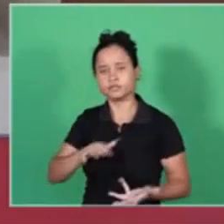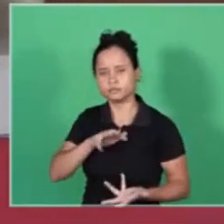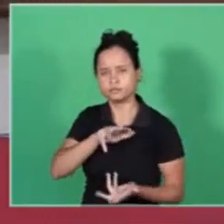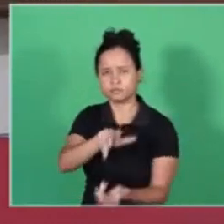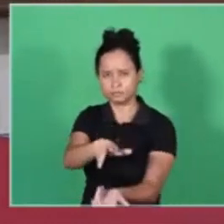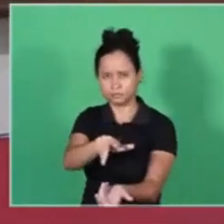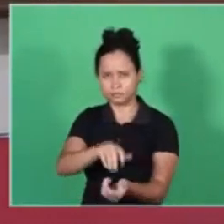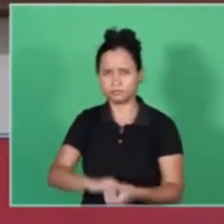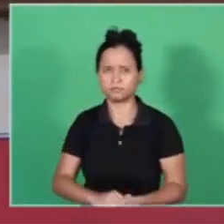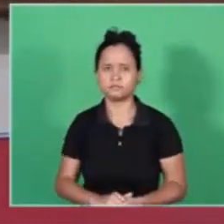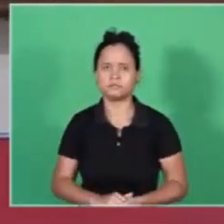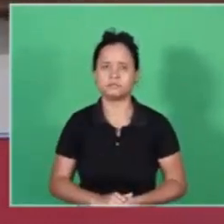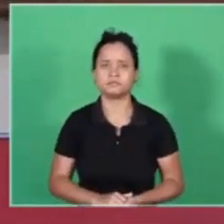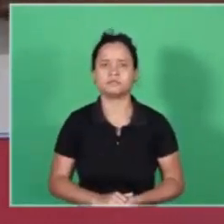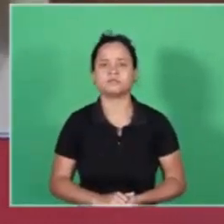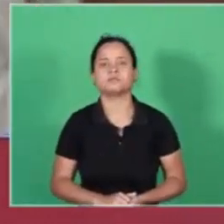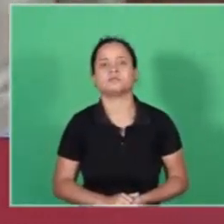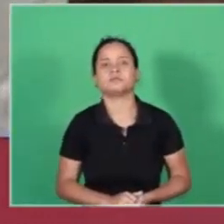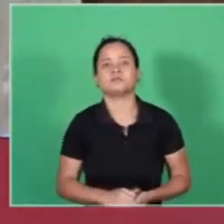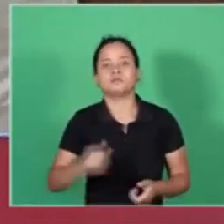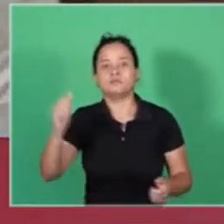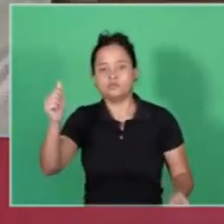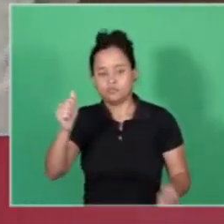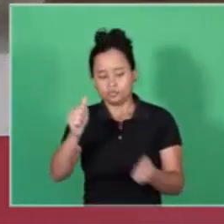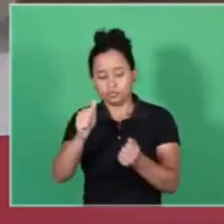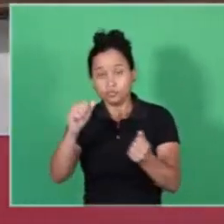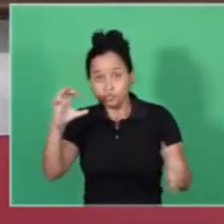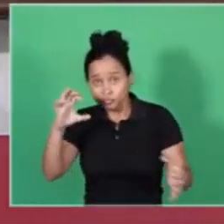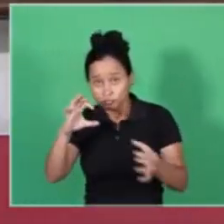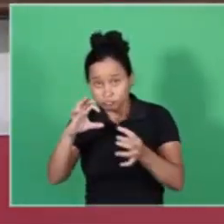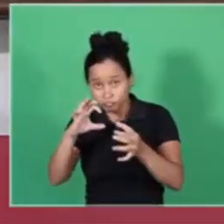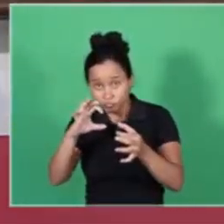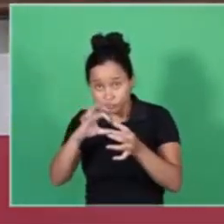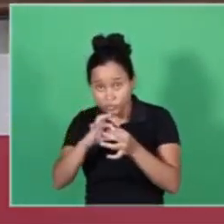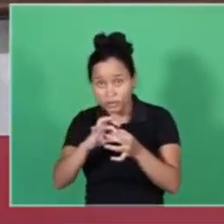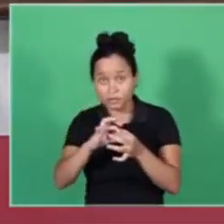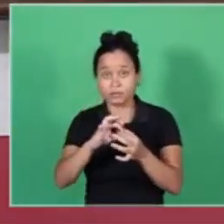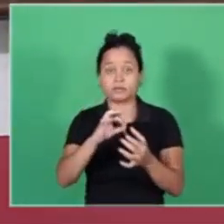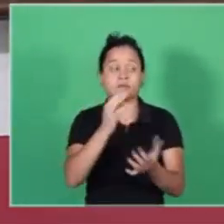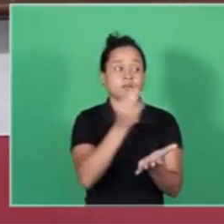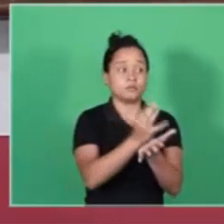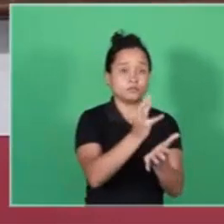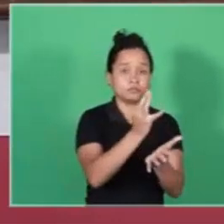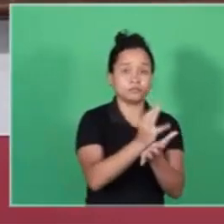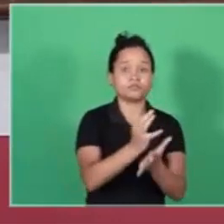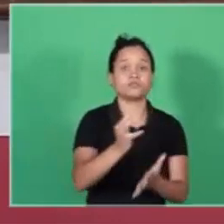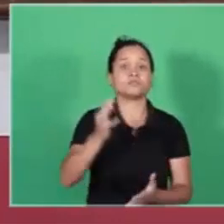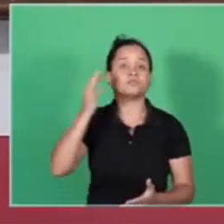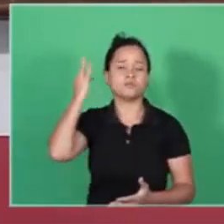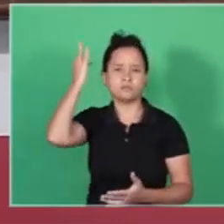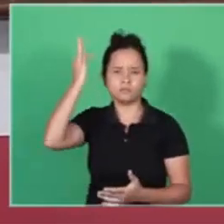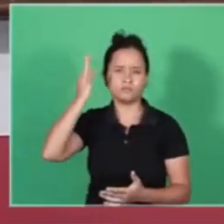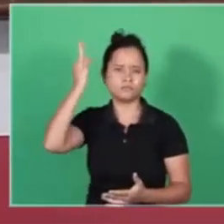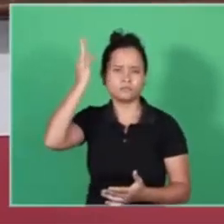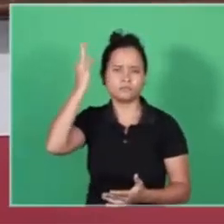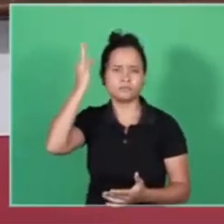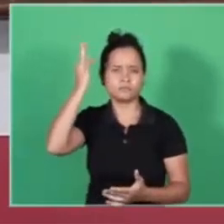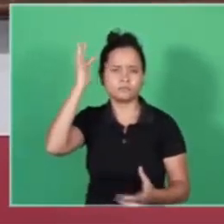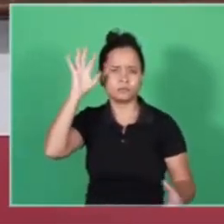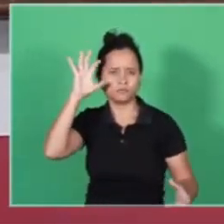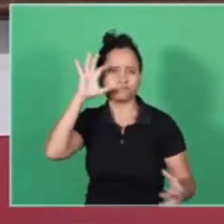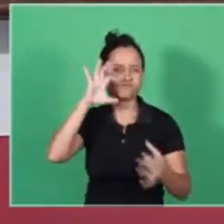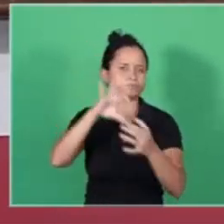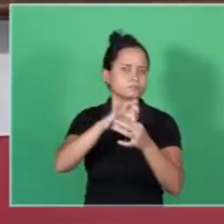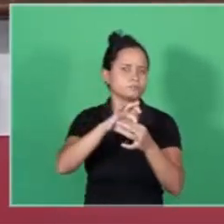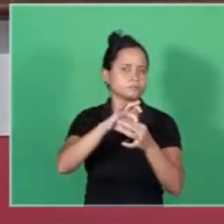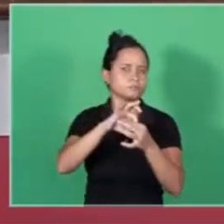fato teologia com filosofia. Olha aqui, a teologia